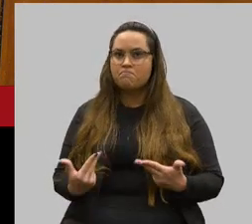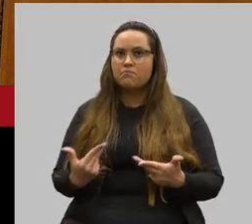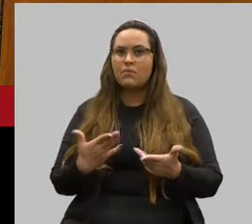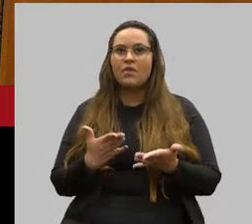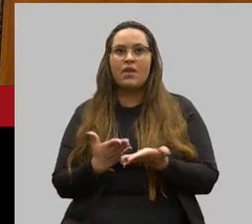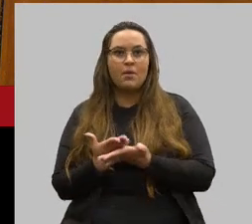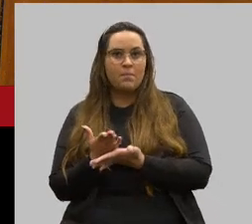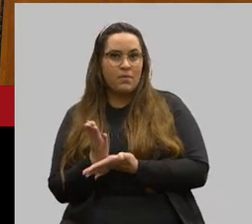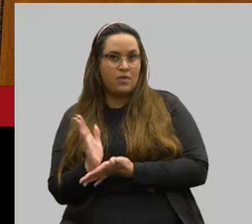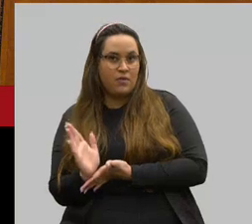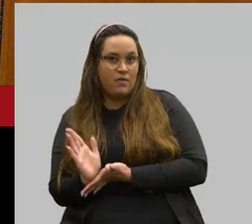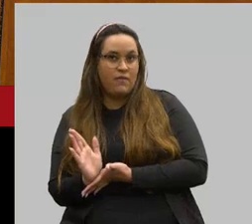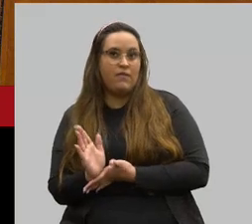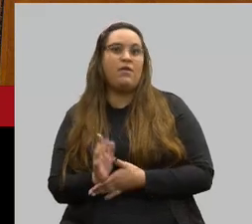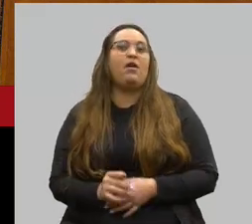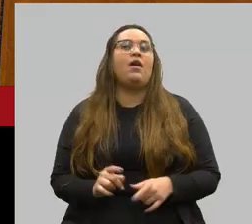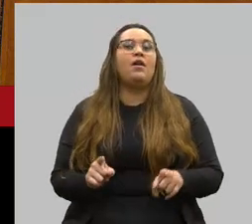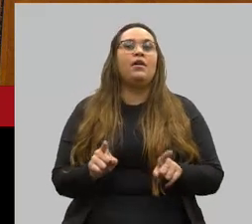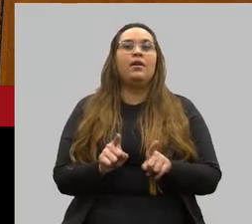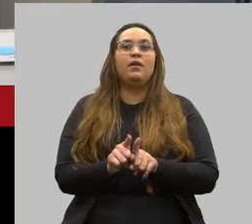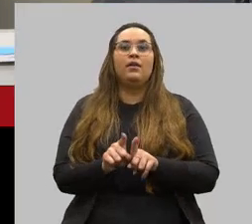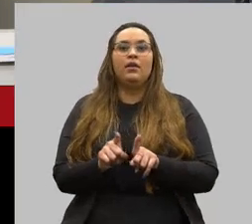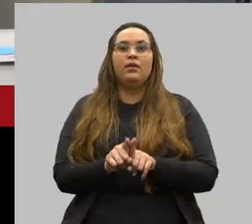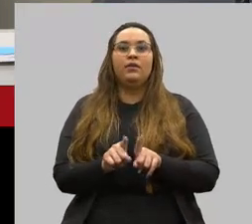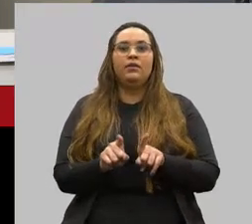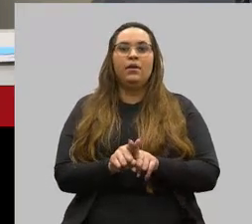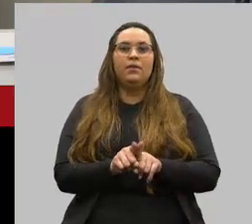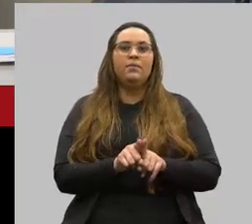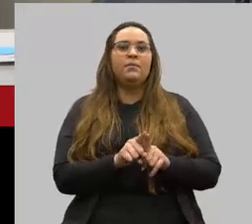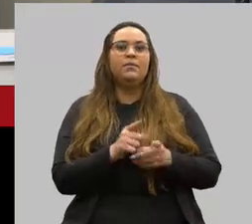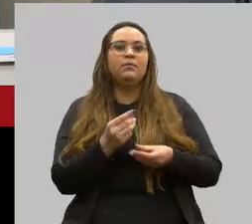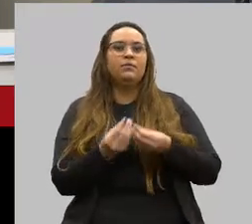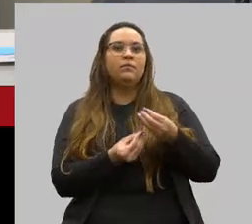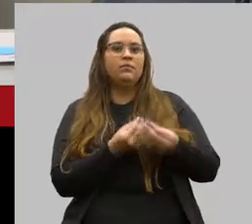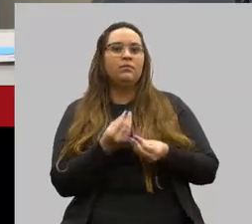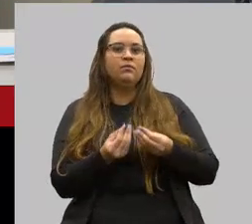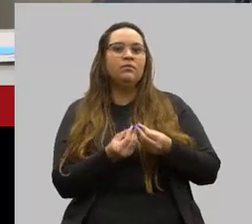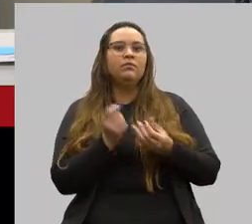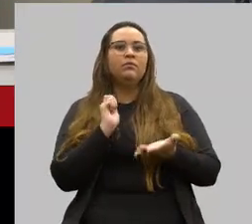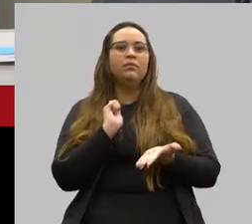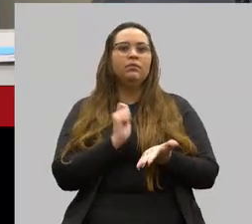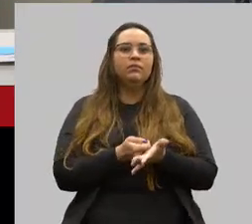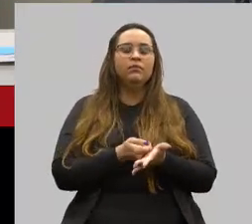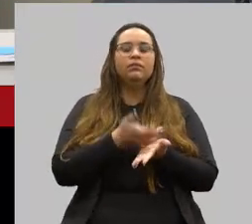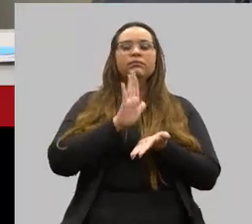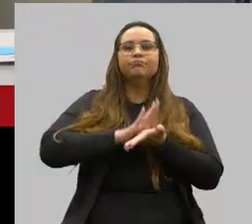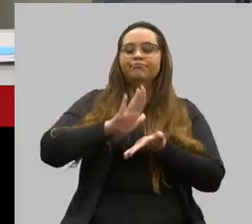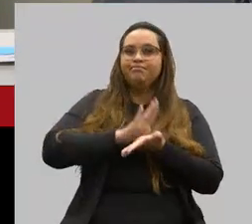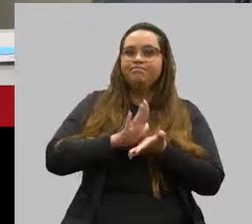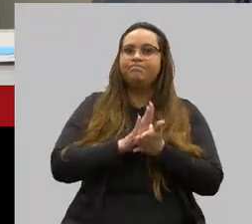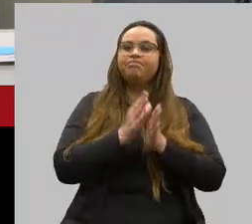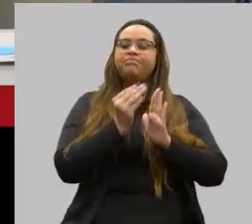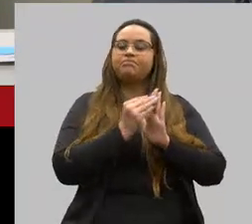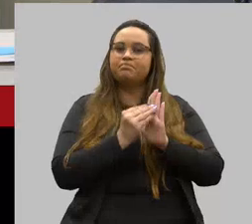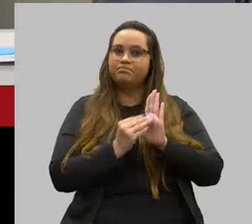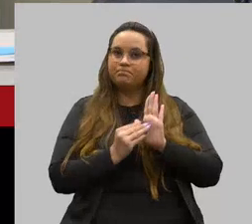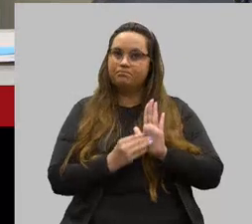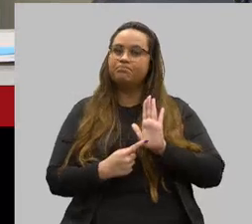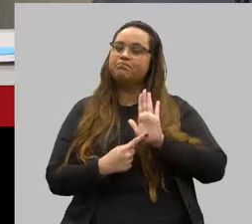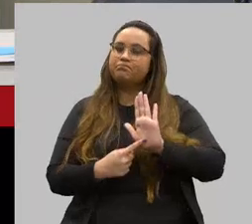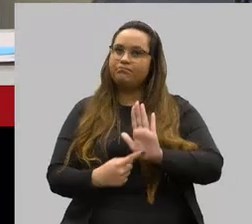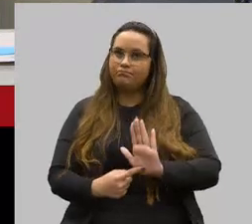né com as matérias que são eh relativas a uma prestação de contas da gestão da Polícia Civil nós então